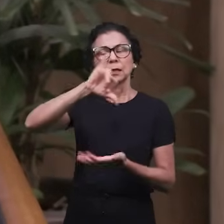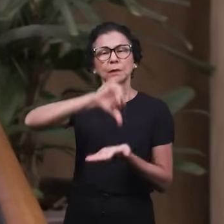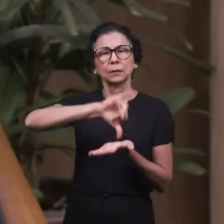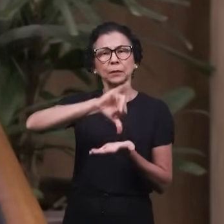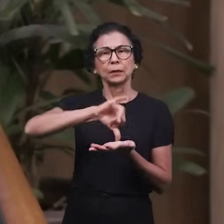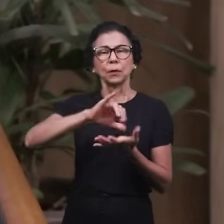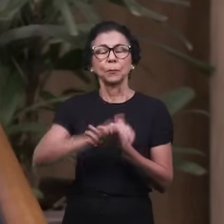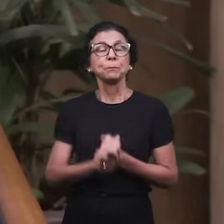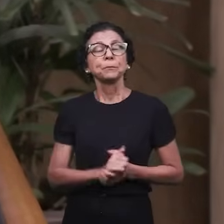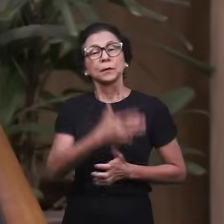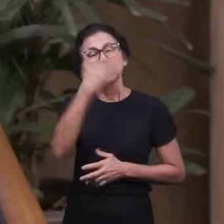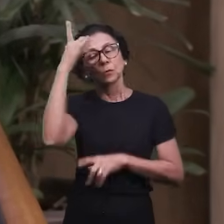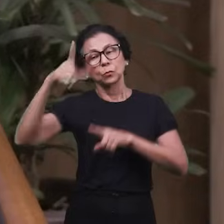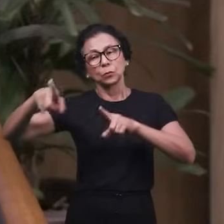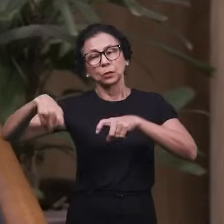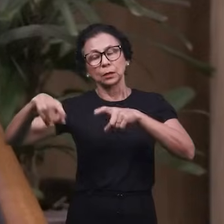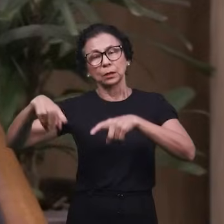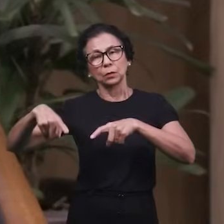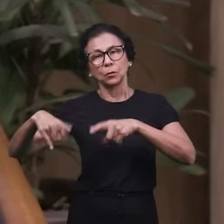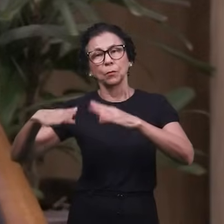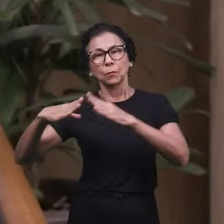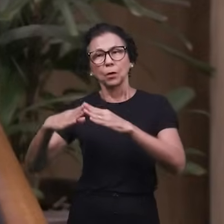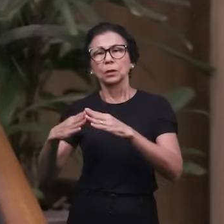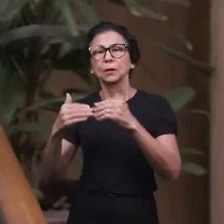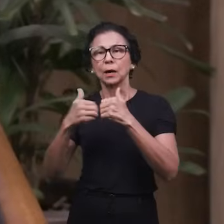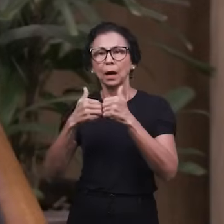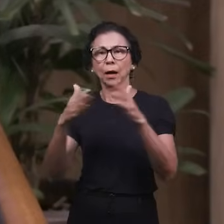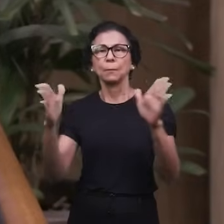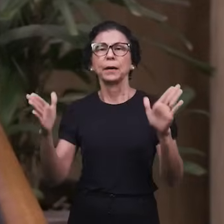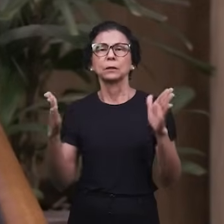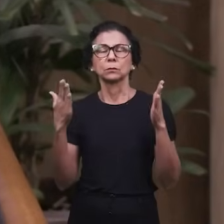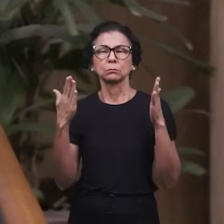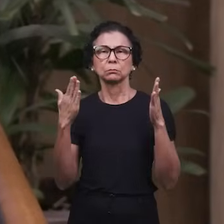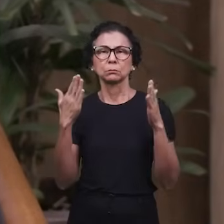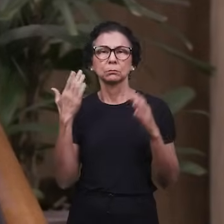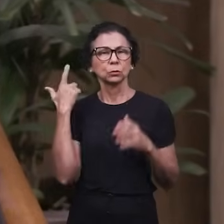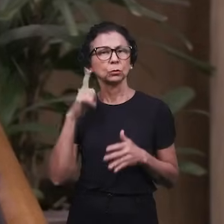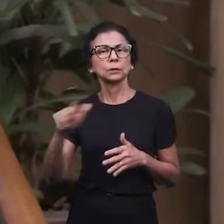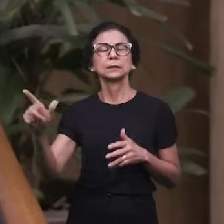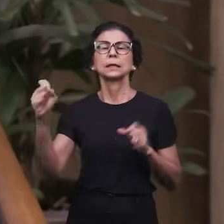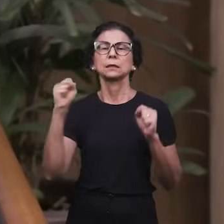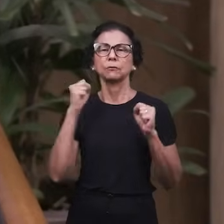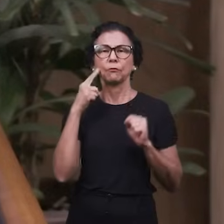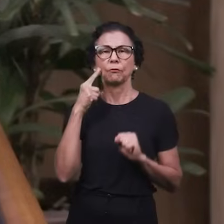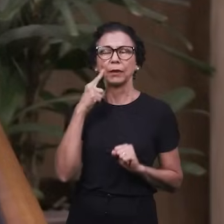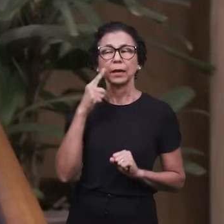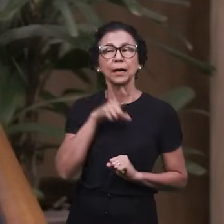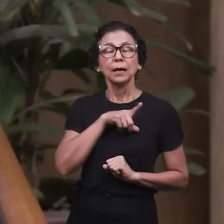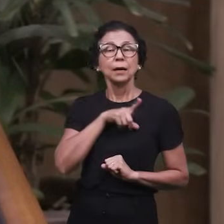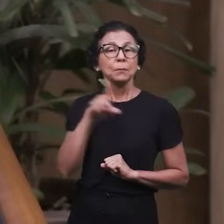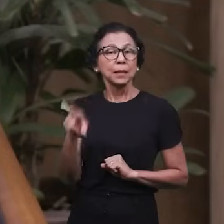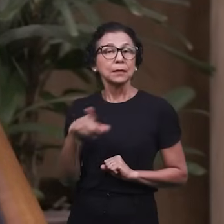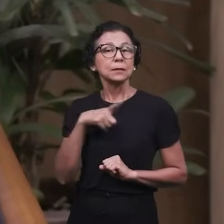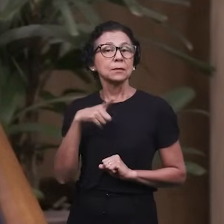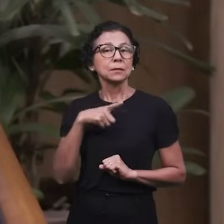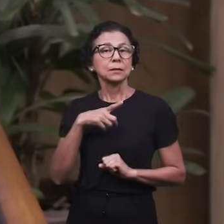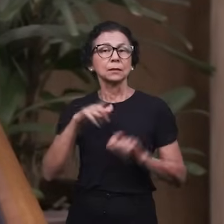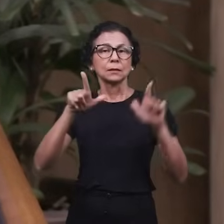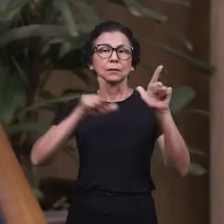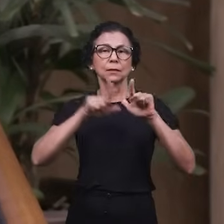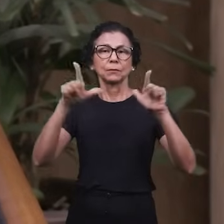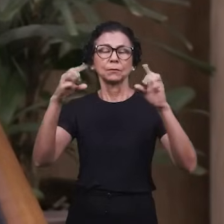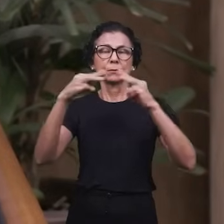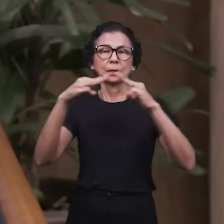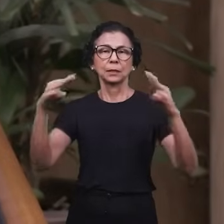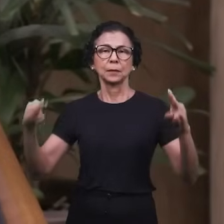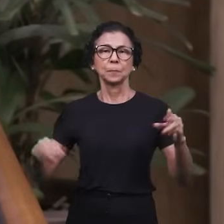mora no interior, você vai conseguir acessar os canais abertos. Só que lá tem um canal nosso, que é a TV Manaim. Aliás,